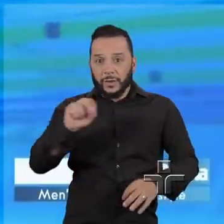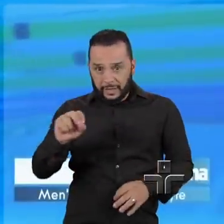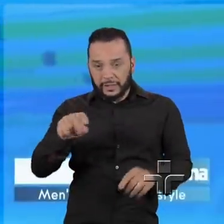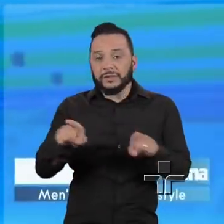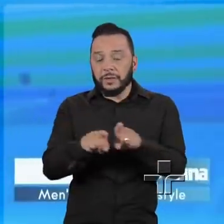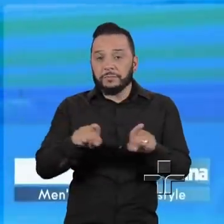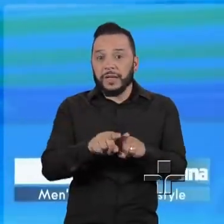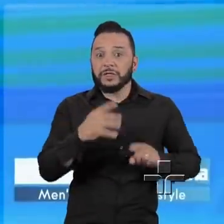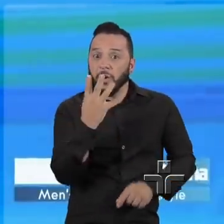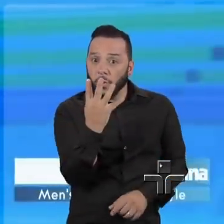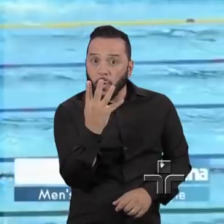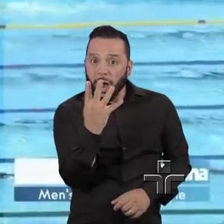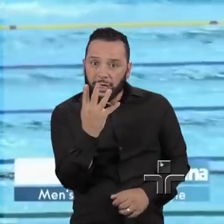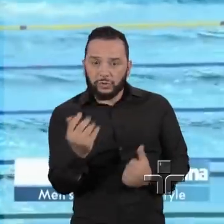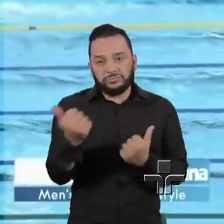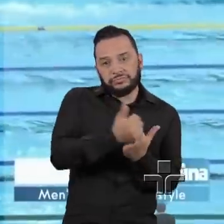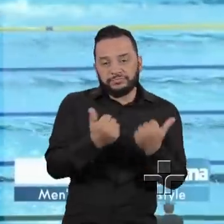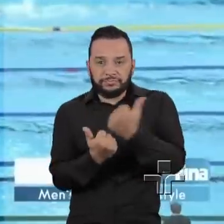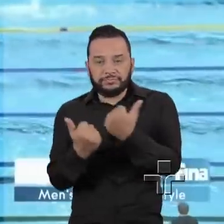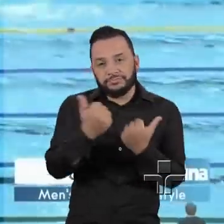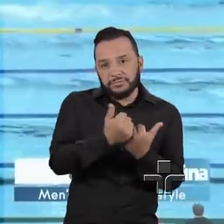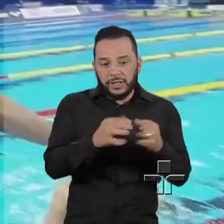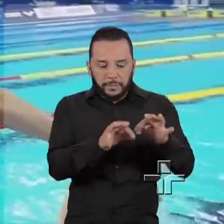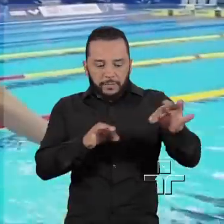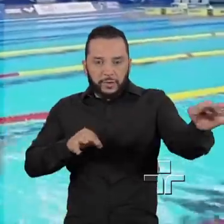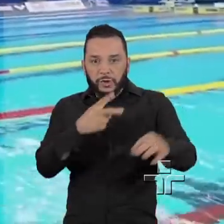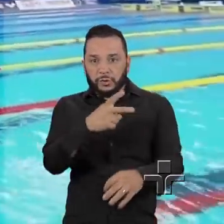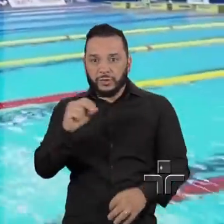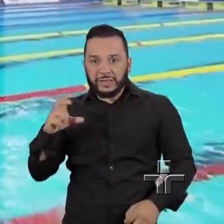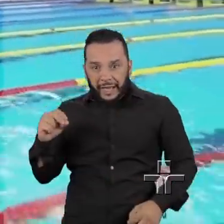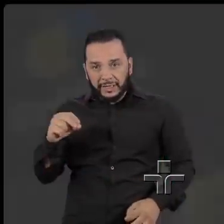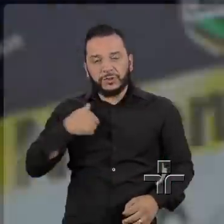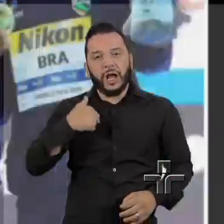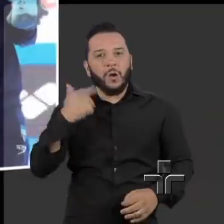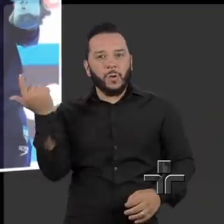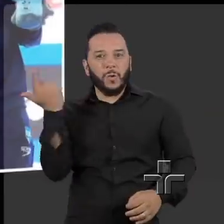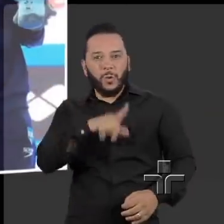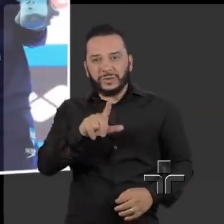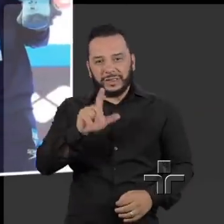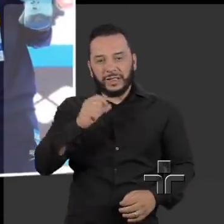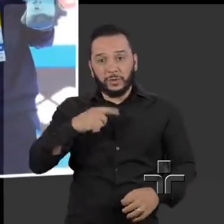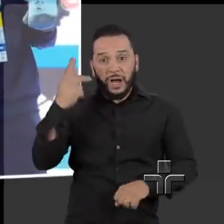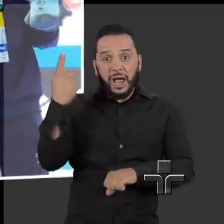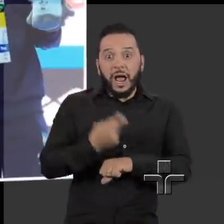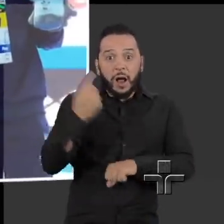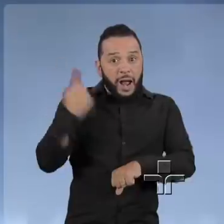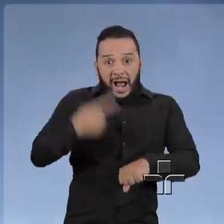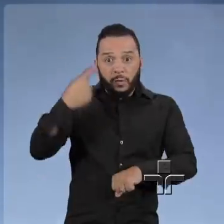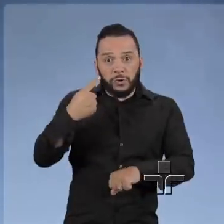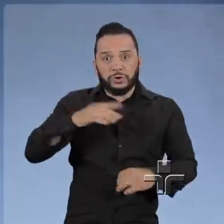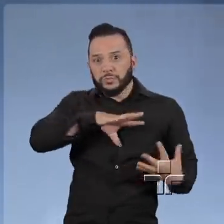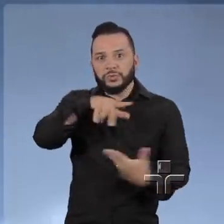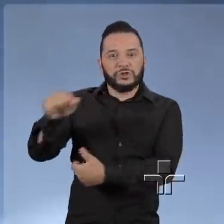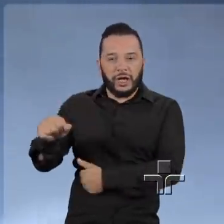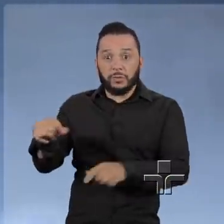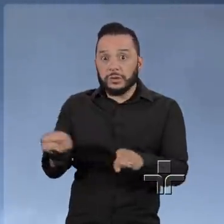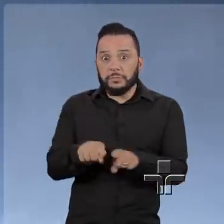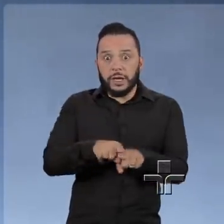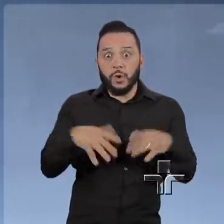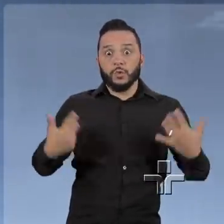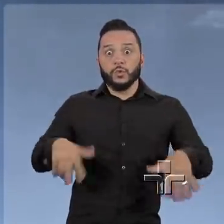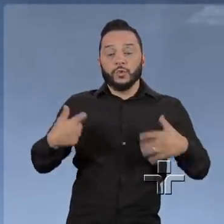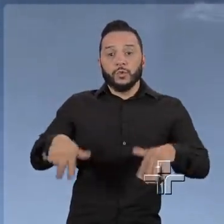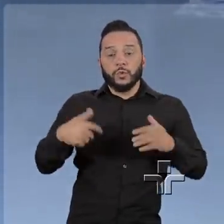o do nosso time do revezamento 4x200 livre, que chegou lá com direito a recorde mundial e tudo. Ano em que